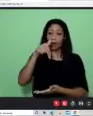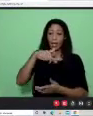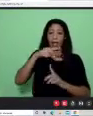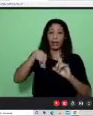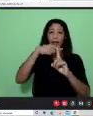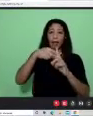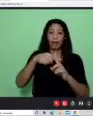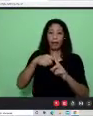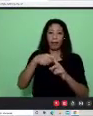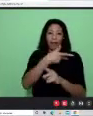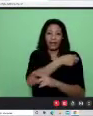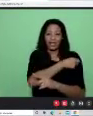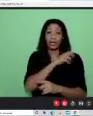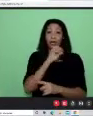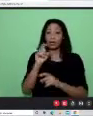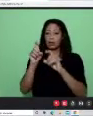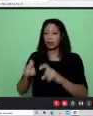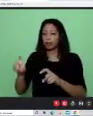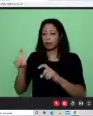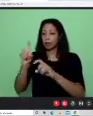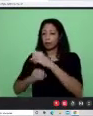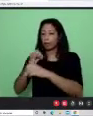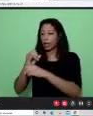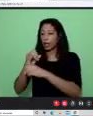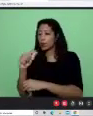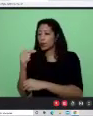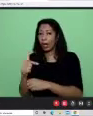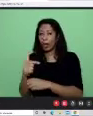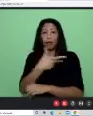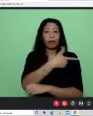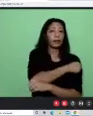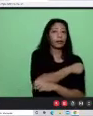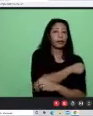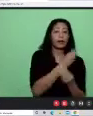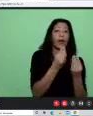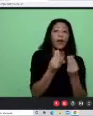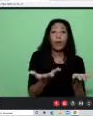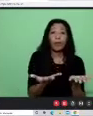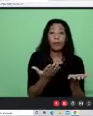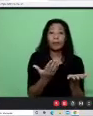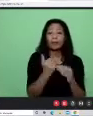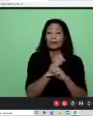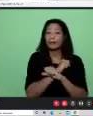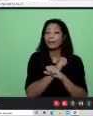tem internet, como é que trabalha? Não consegue. Entendeu?